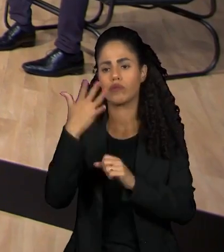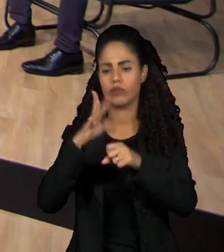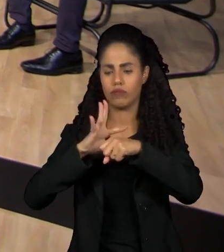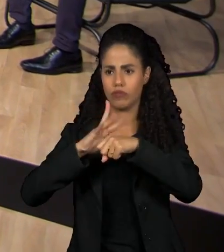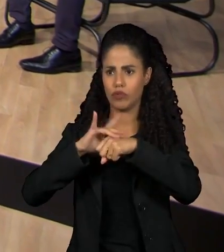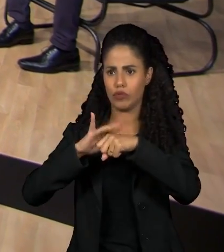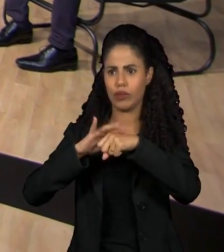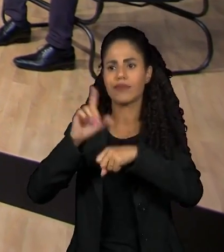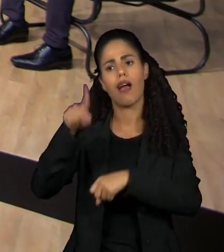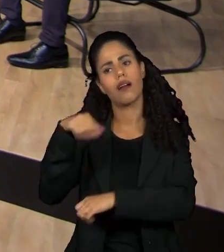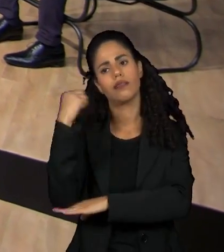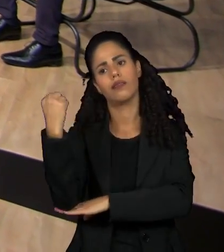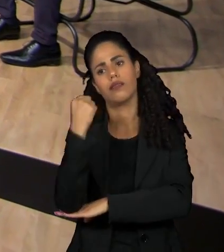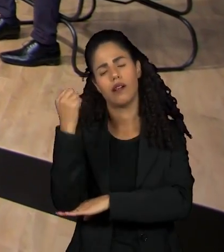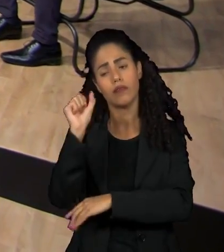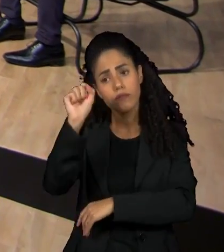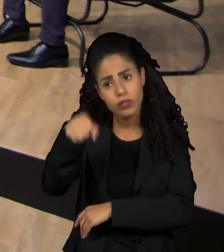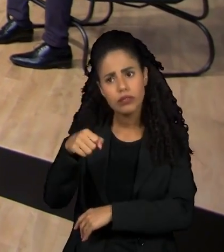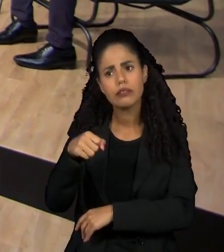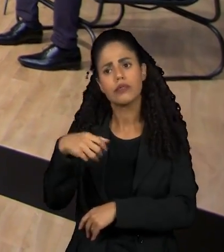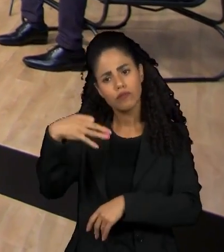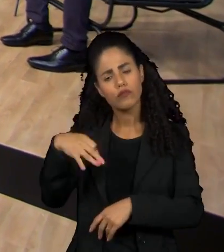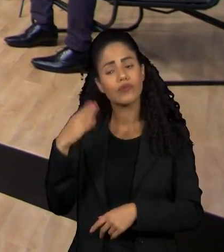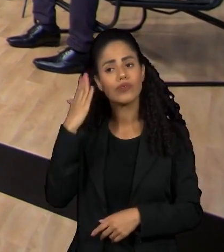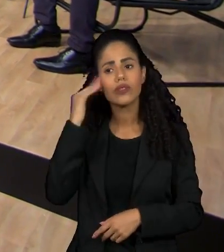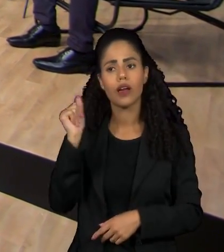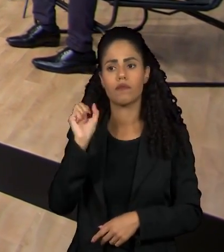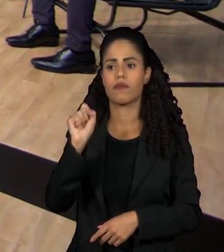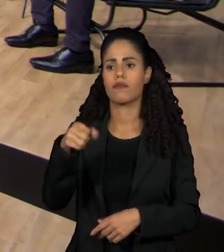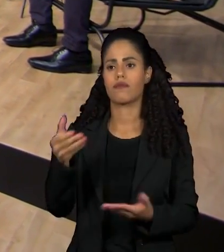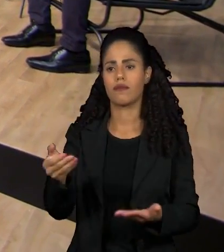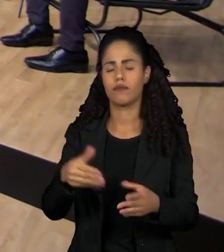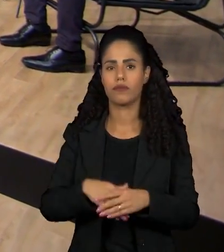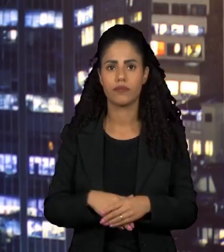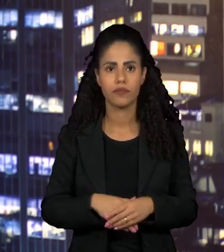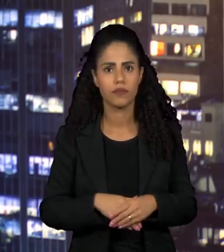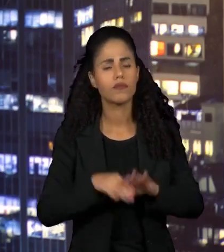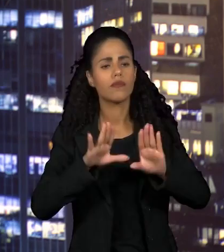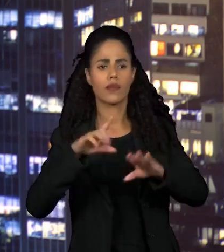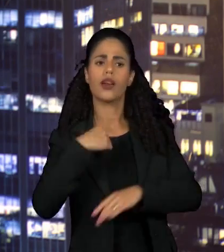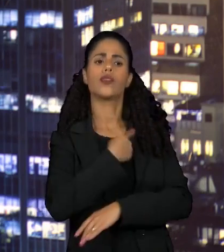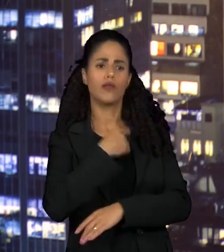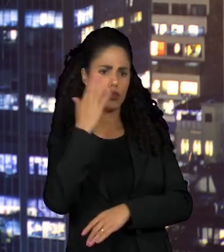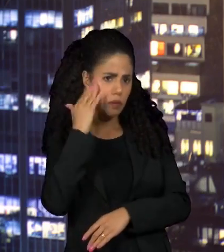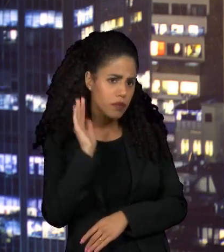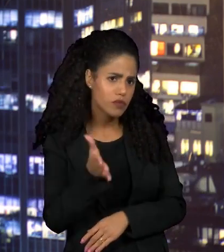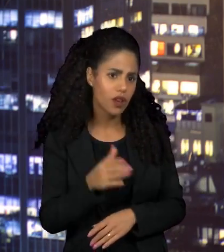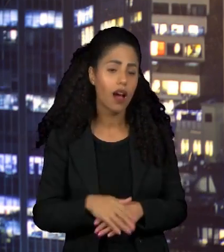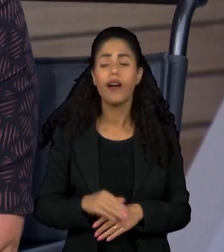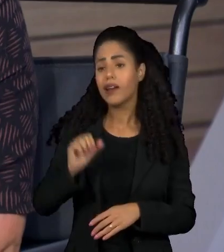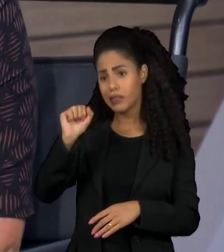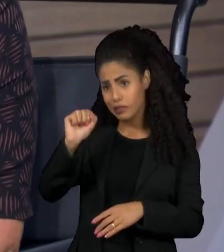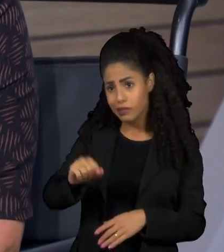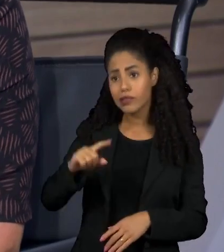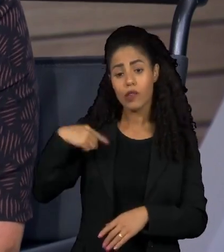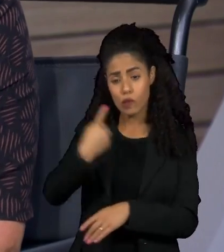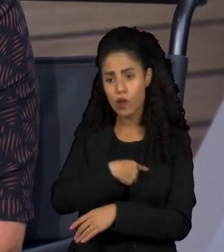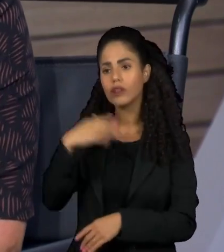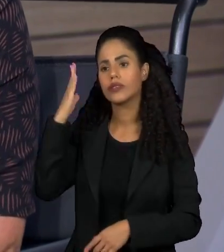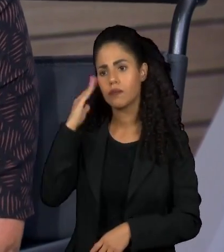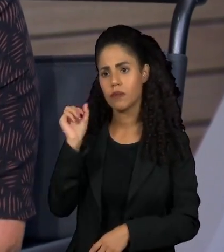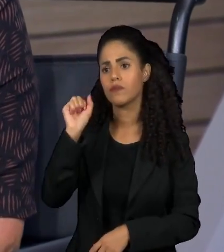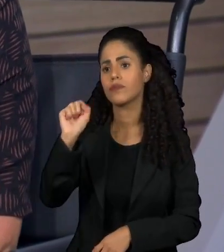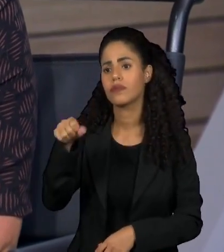é grave, é certo praticamente. Então, é só que nós já sabemos, não é? Já sabemos, a gente ainda não